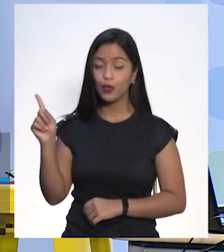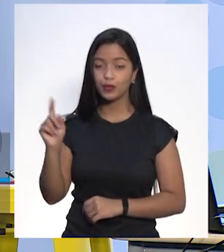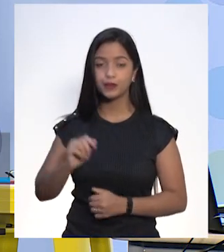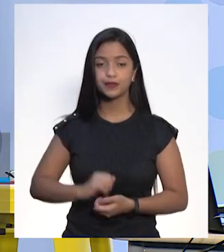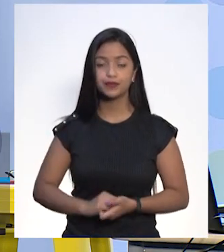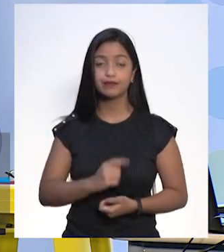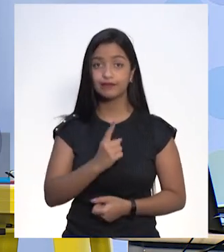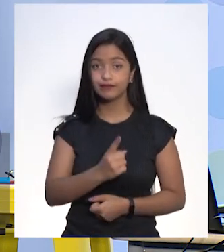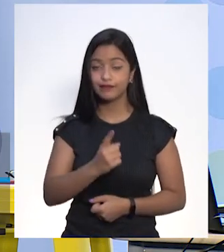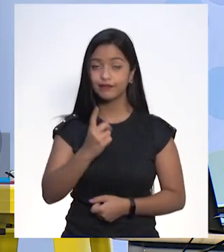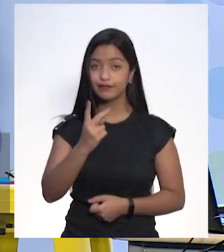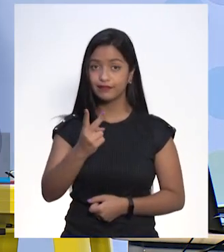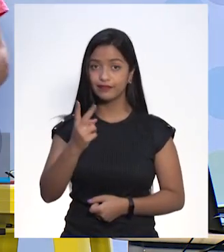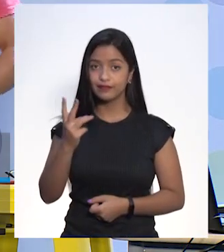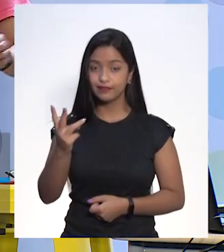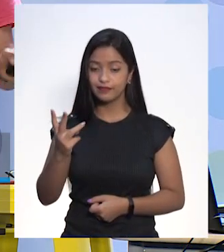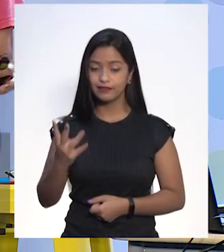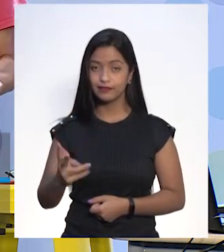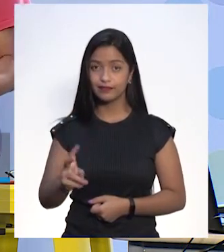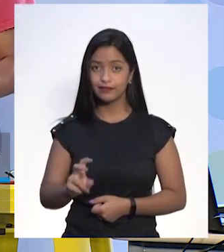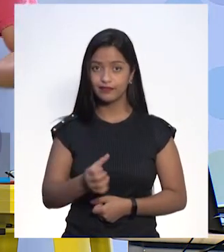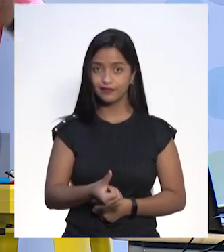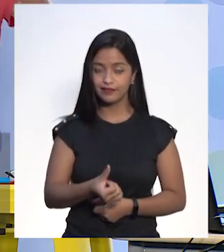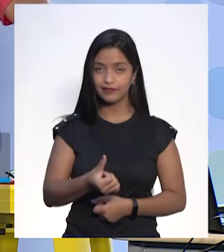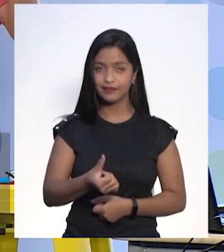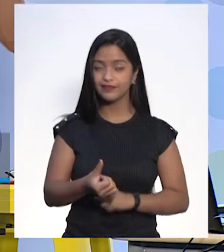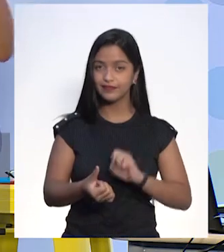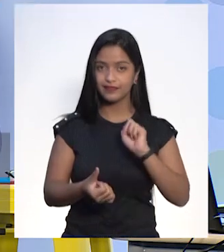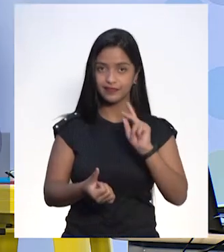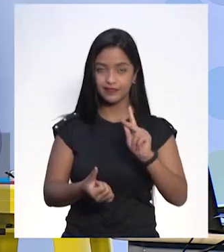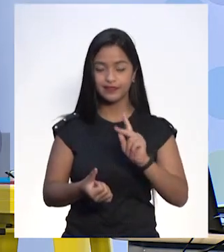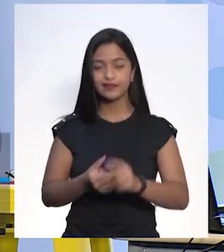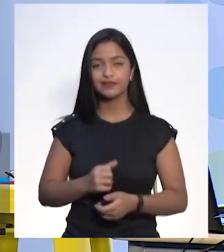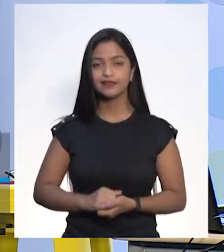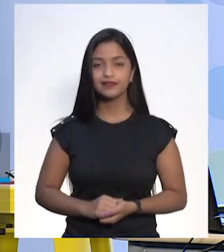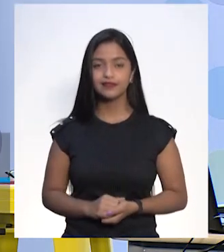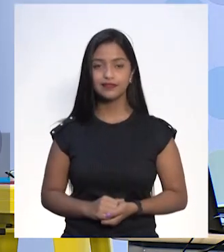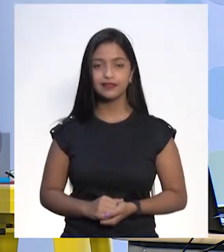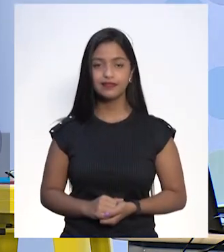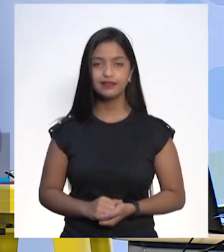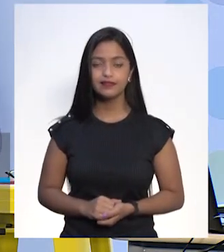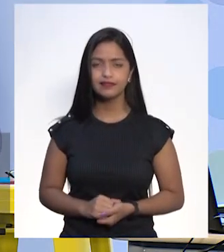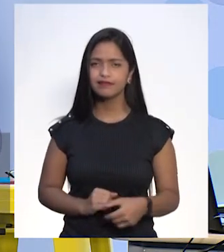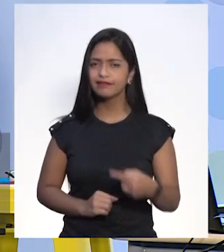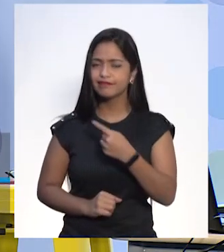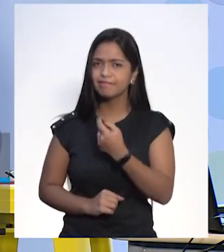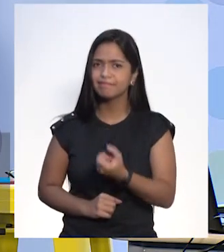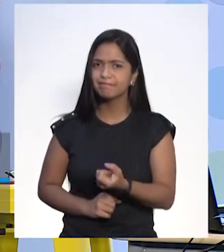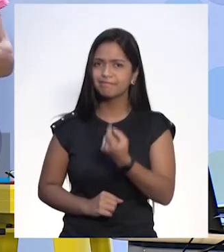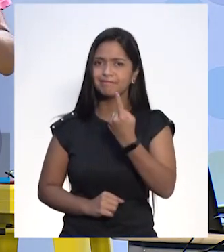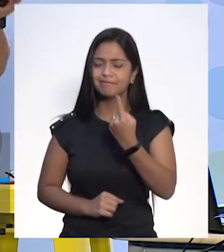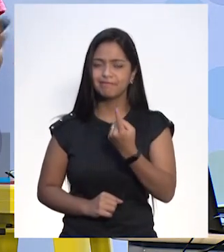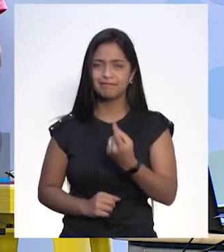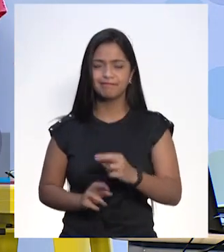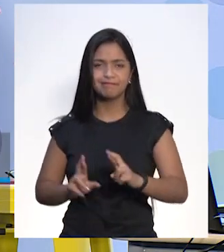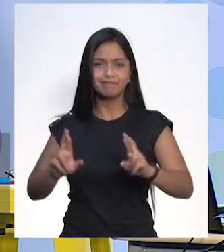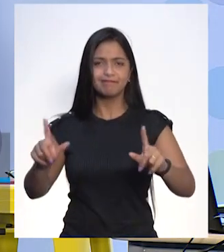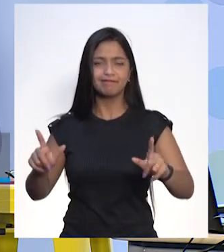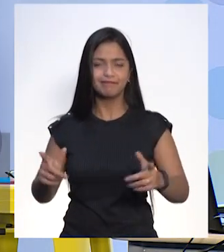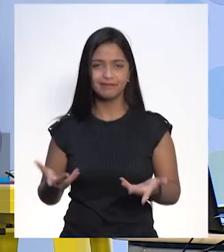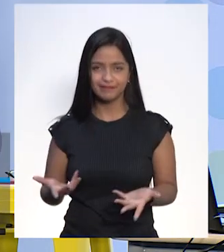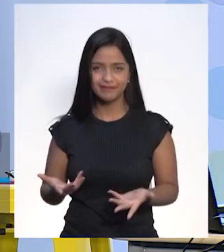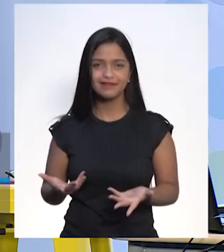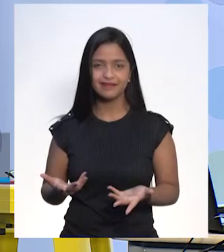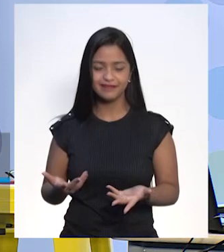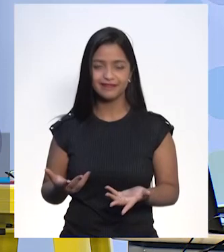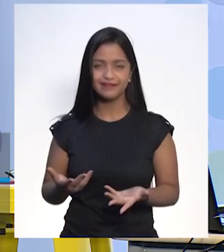4, 5 e 6. Então, essa é a ideia. O que foge? Foge do comum, foge do tradicional, a ideia da